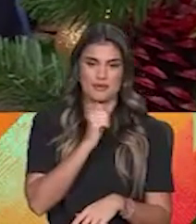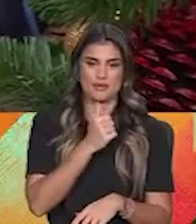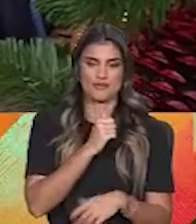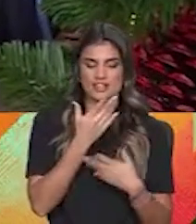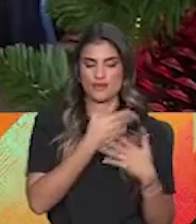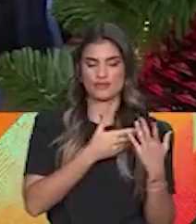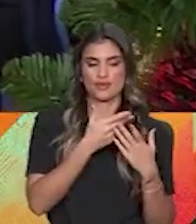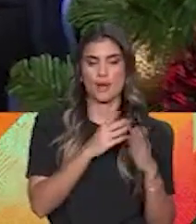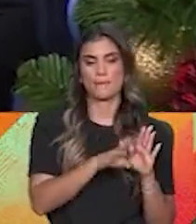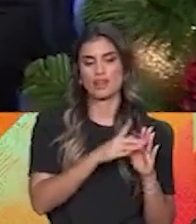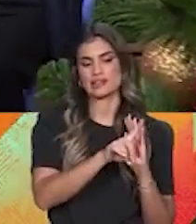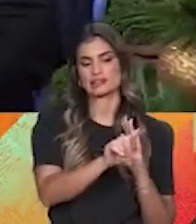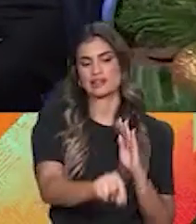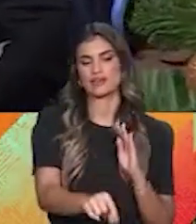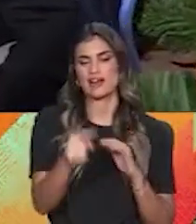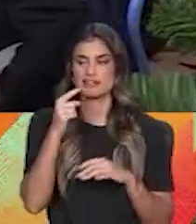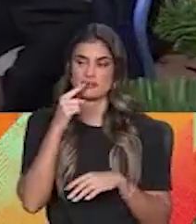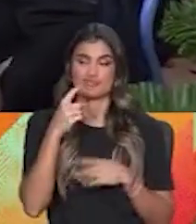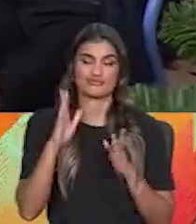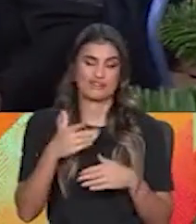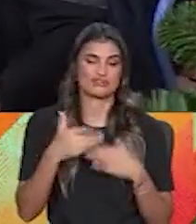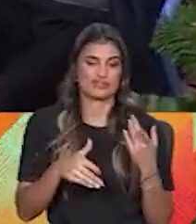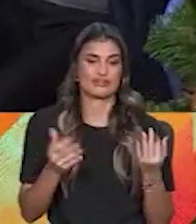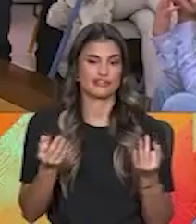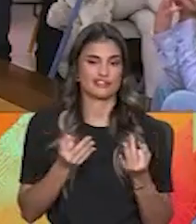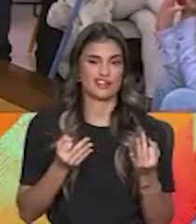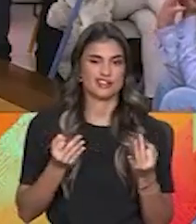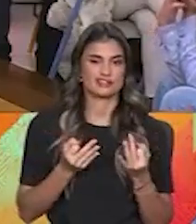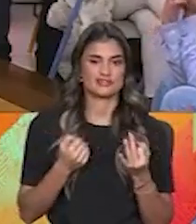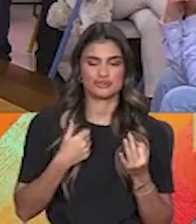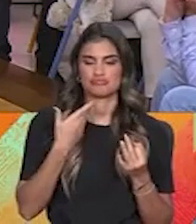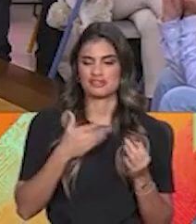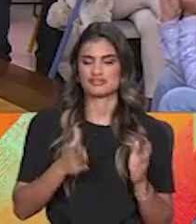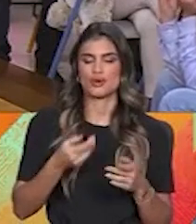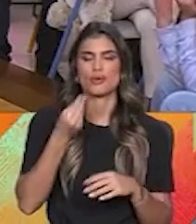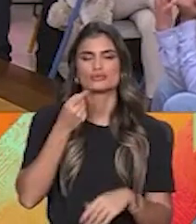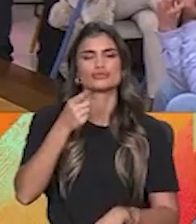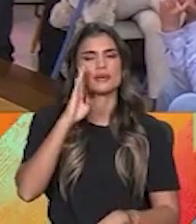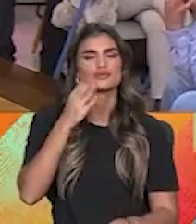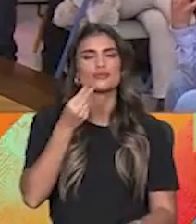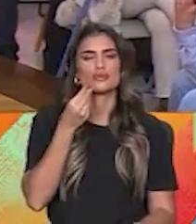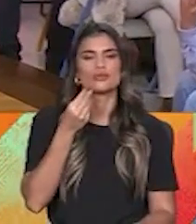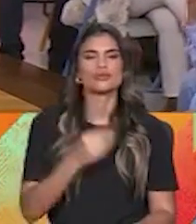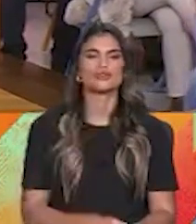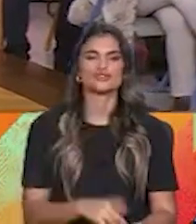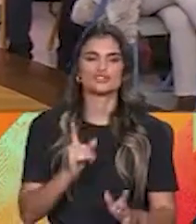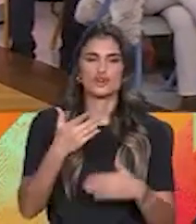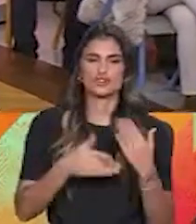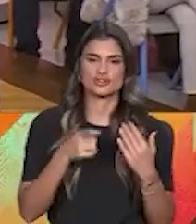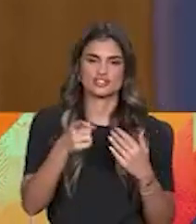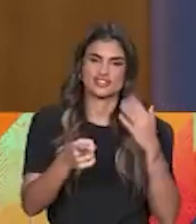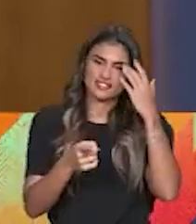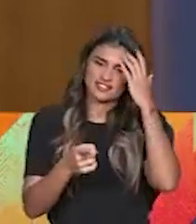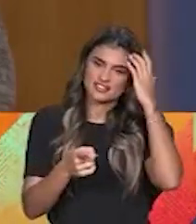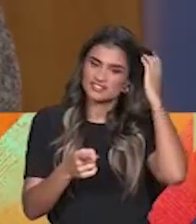Já aconteceu. Já, pois, já, claro. É facto. São muitos anos a andar nisto. Como é que tu sabes? Ó, Sónia Arujo. Já te aconteceu? Já estive na